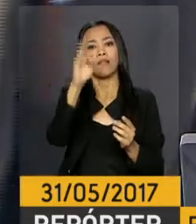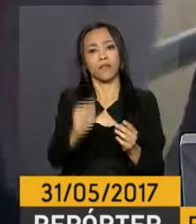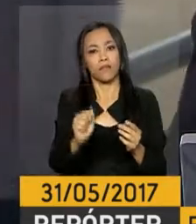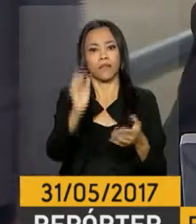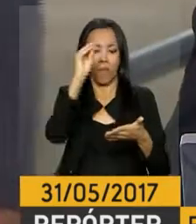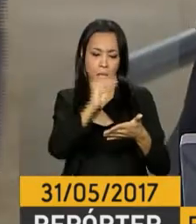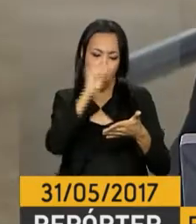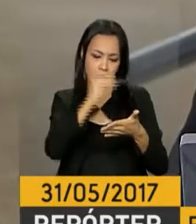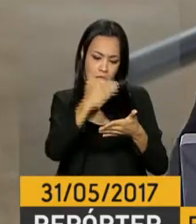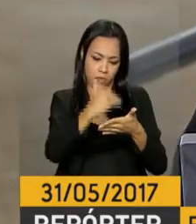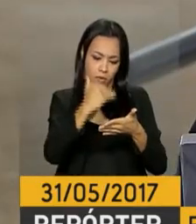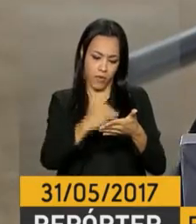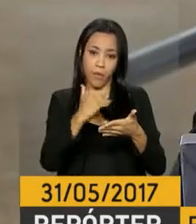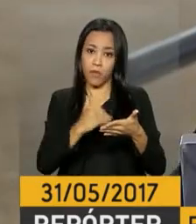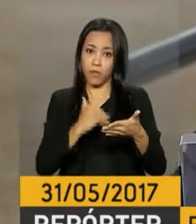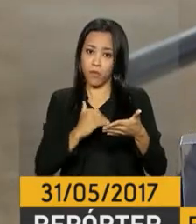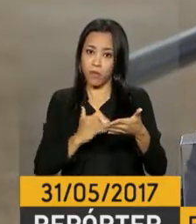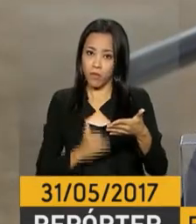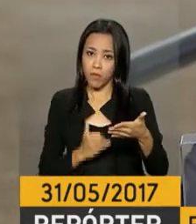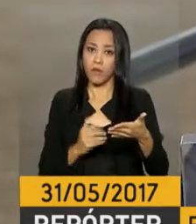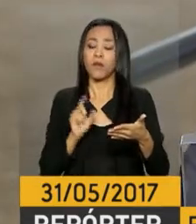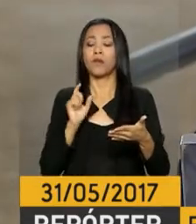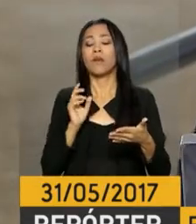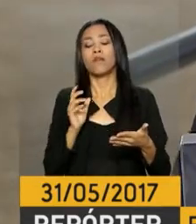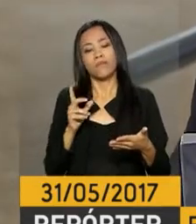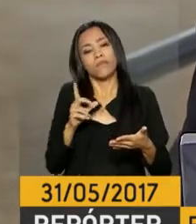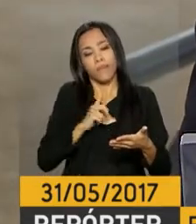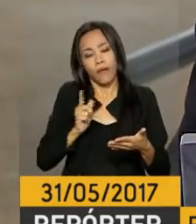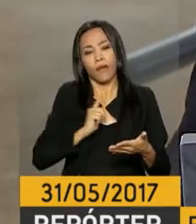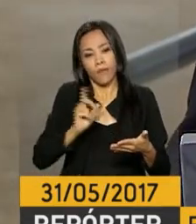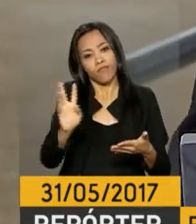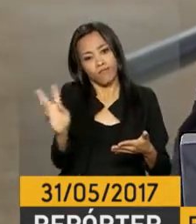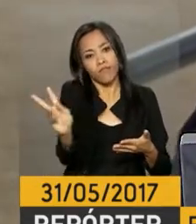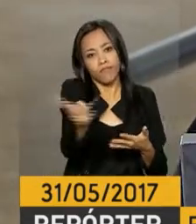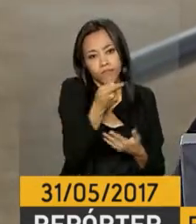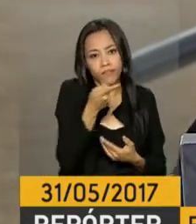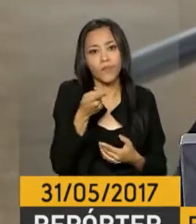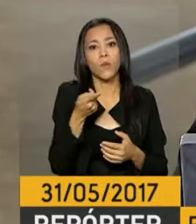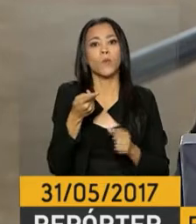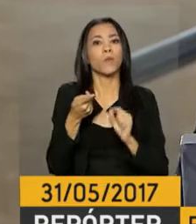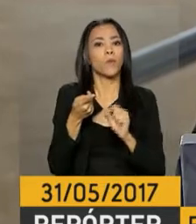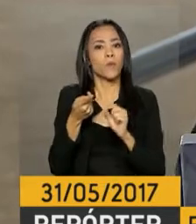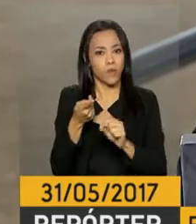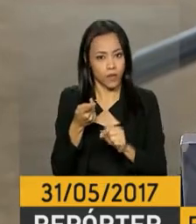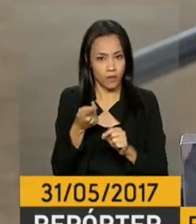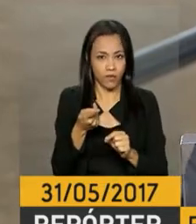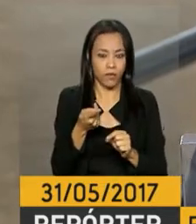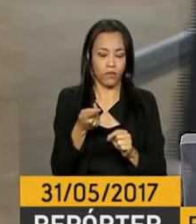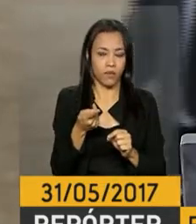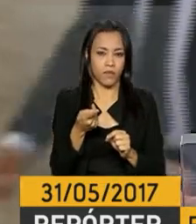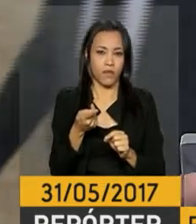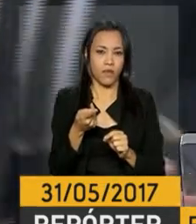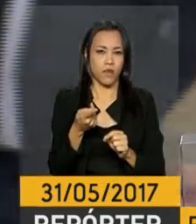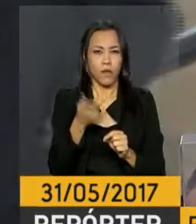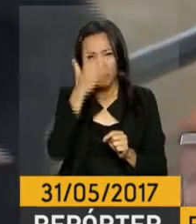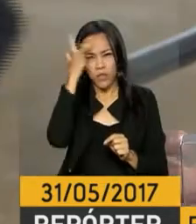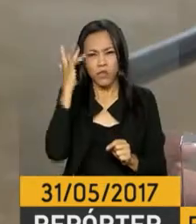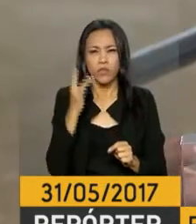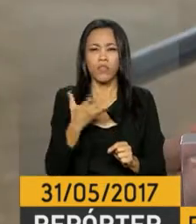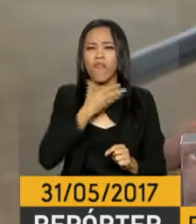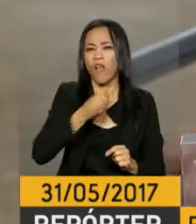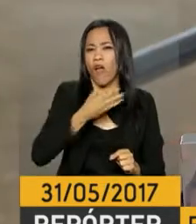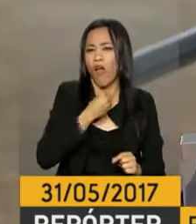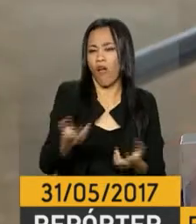Aptidão. Há ocorrências, de forma pontual, de fraude na